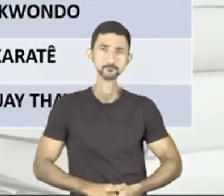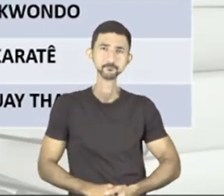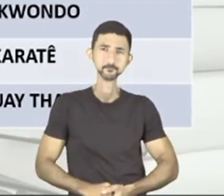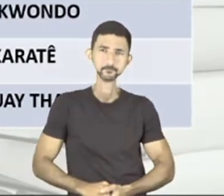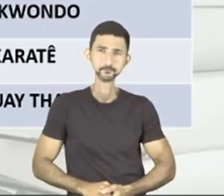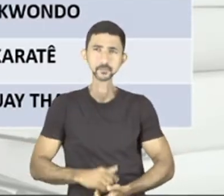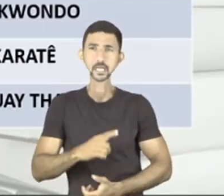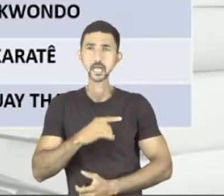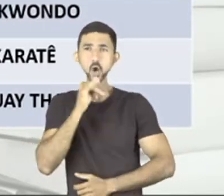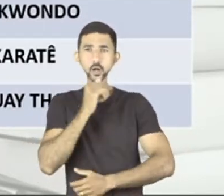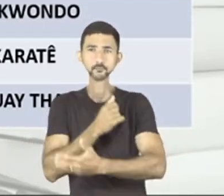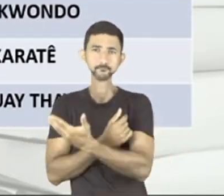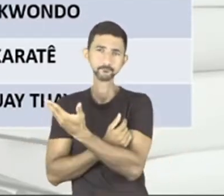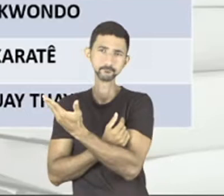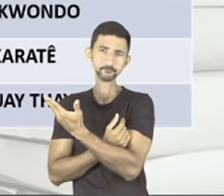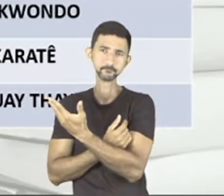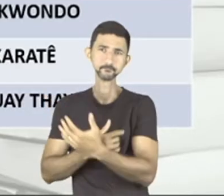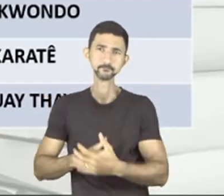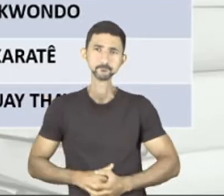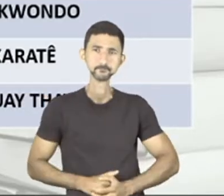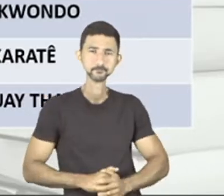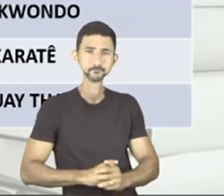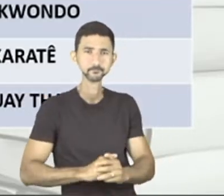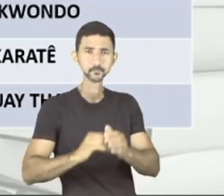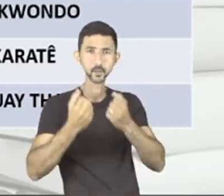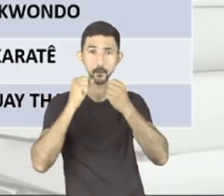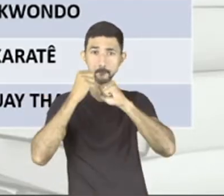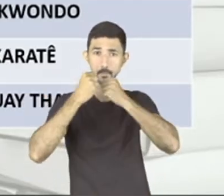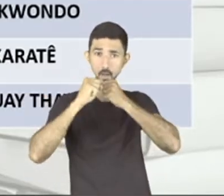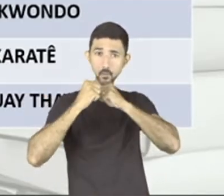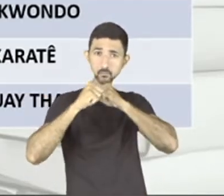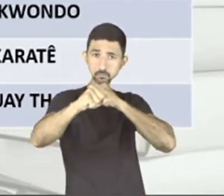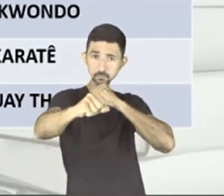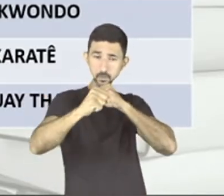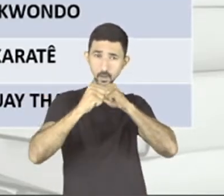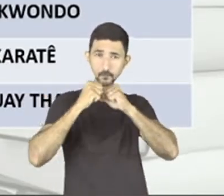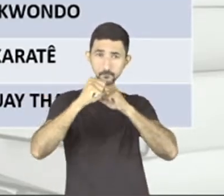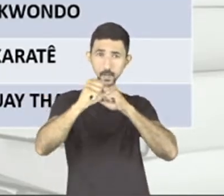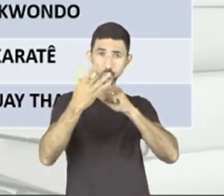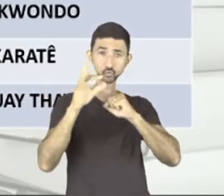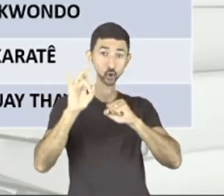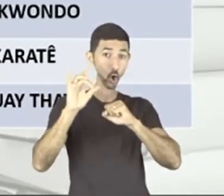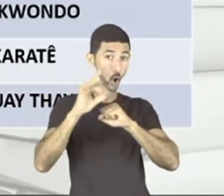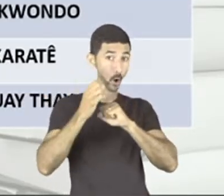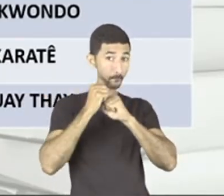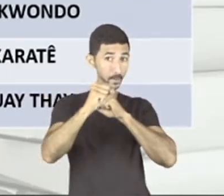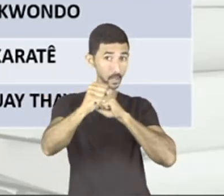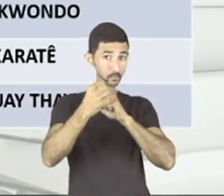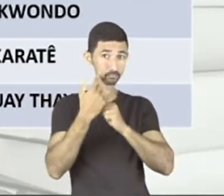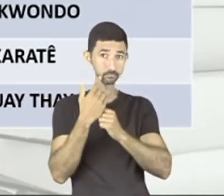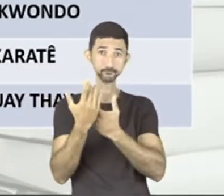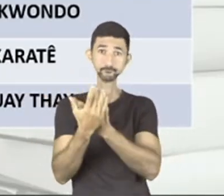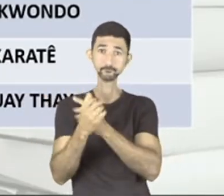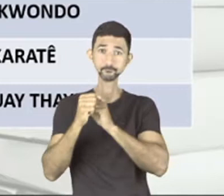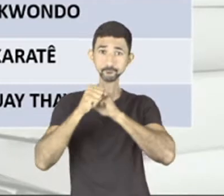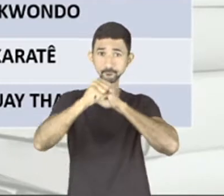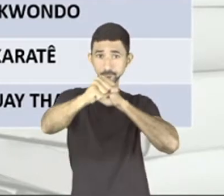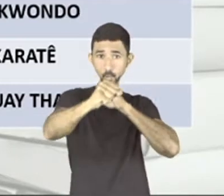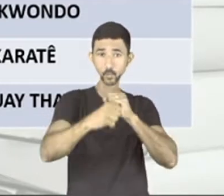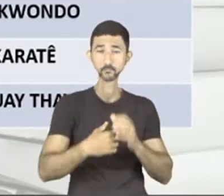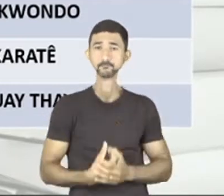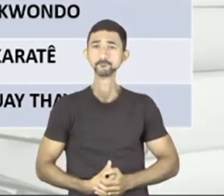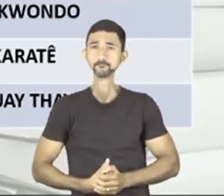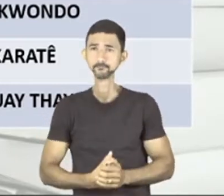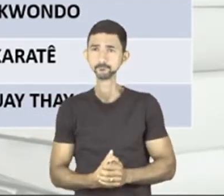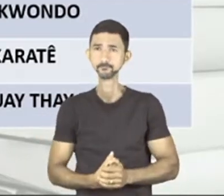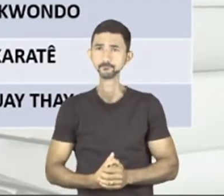temos exemplos. Nós temos lutas que são utilizados golpes apenas com as mãos. A gente tem um exemplo aí, o